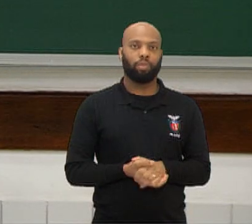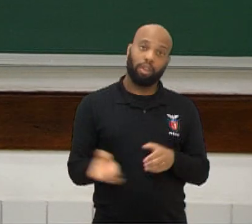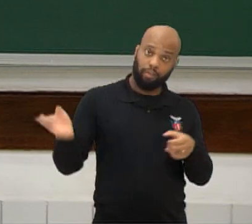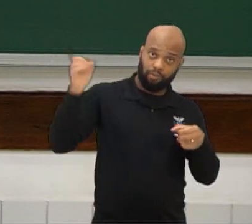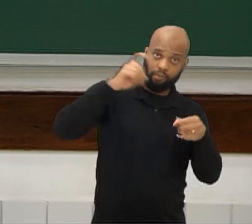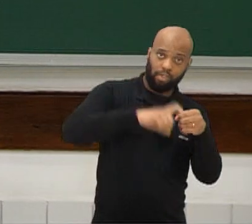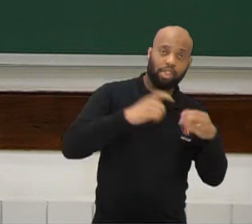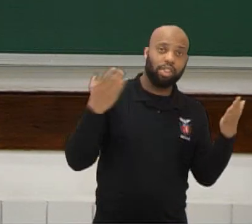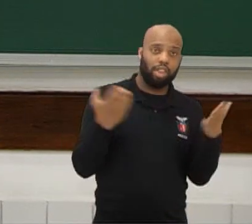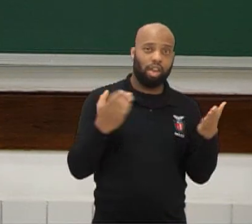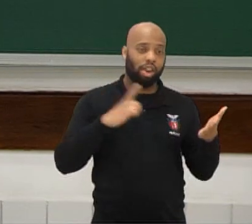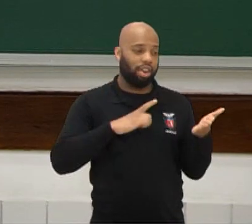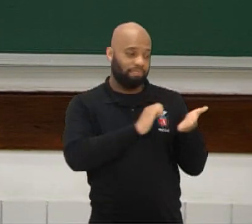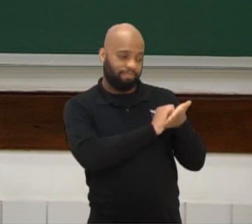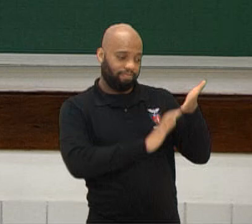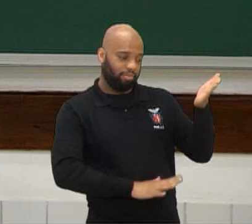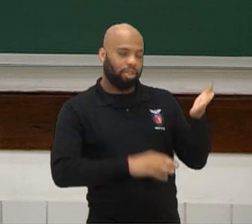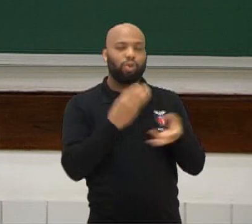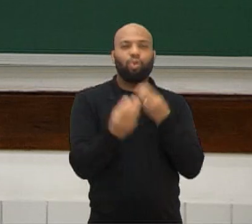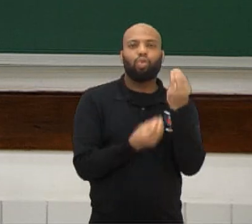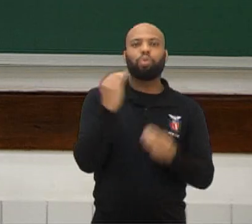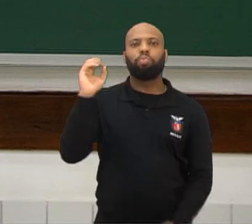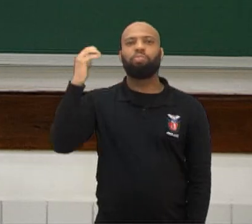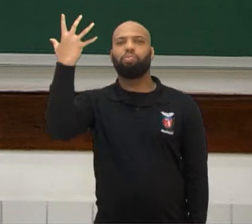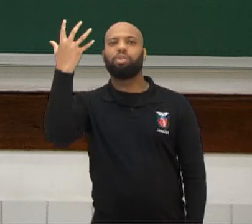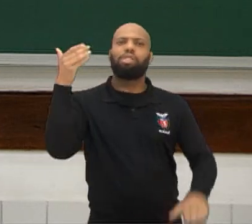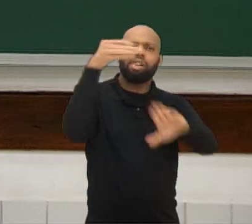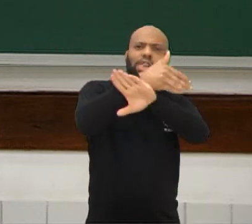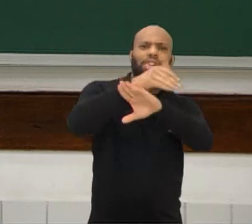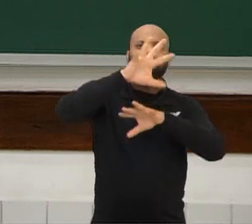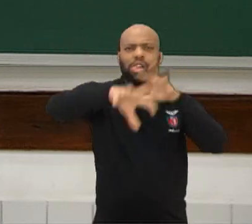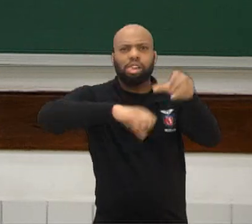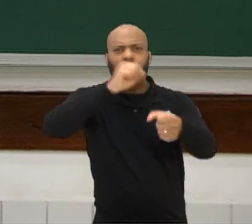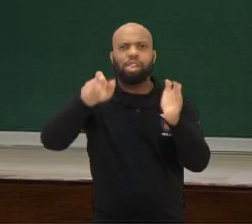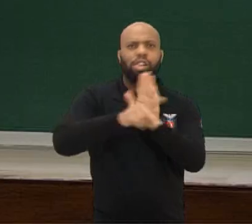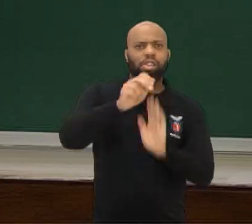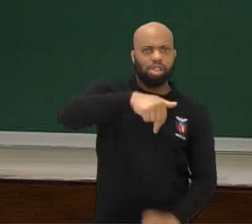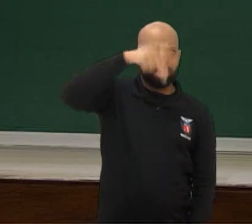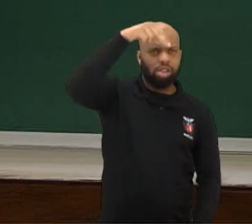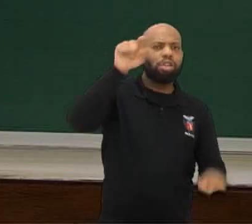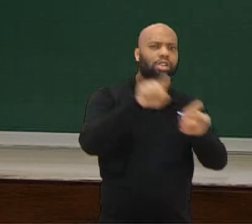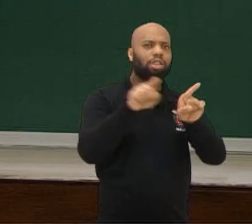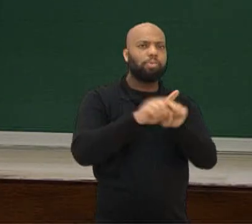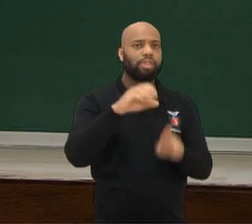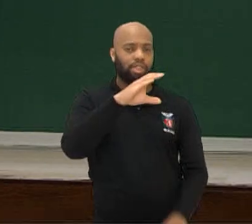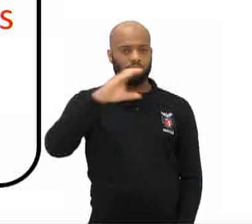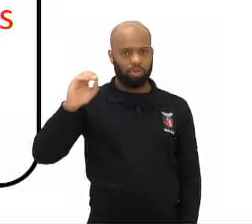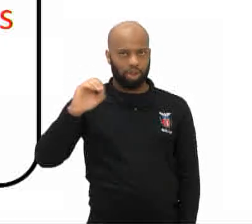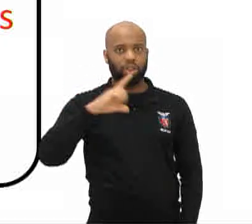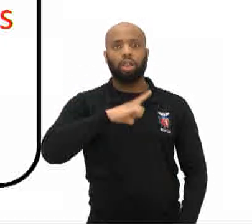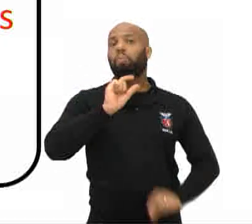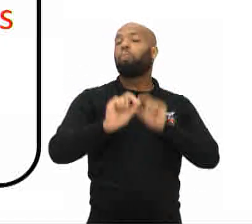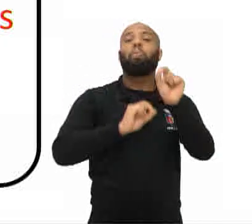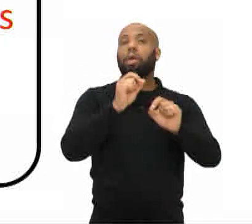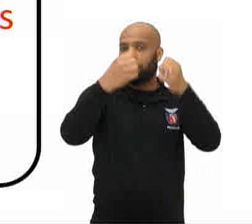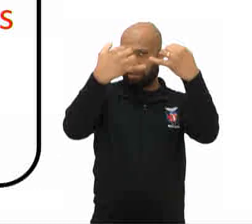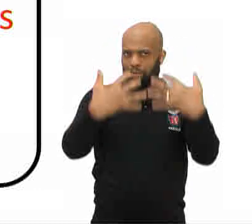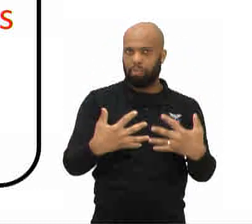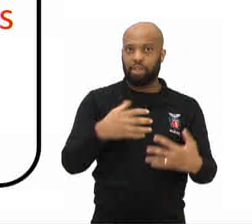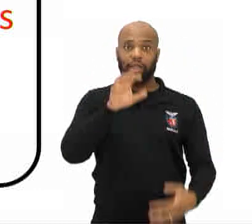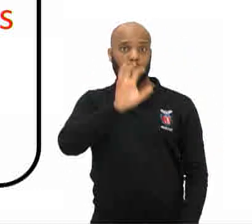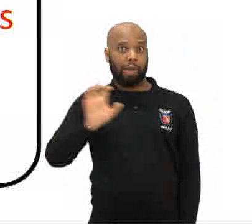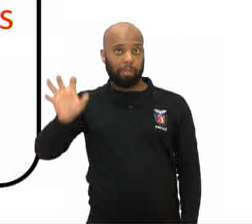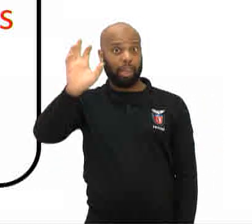Voltamos ali com o exercício, então. Como ocorreu a ocupação da região norte e centro-oeste? E aí nós vamos dizer que a